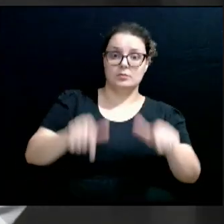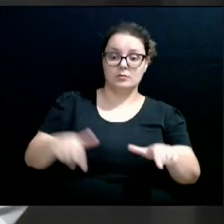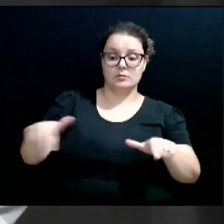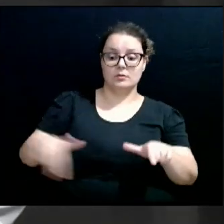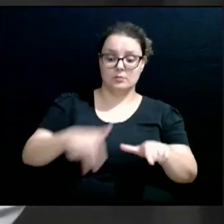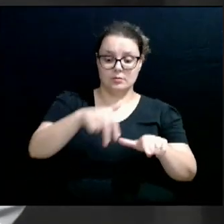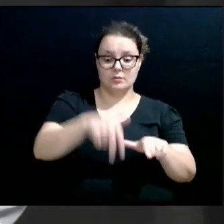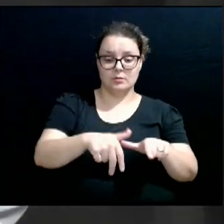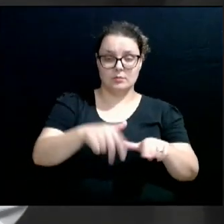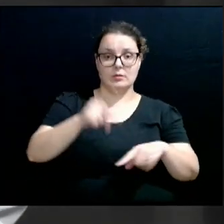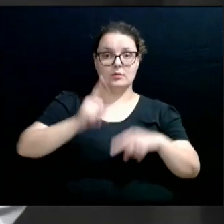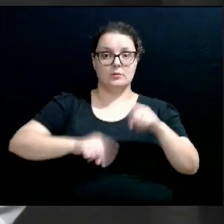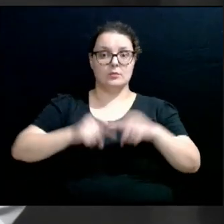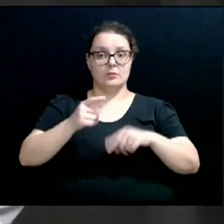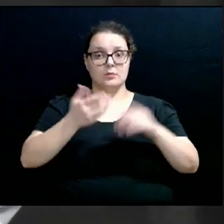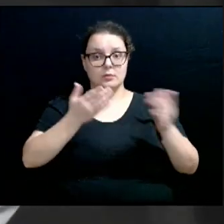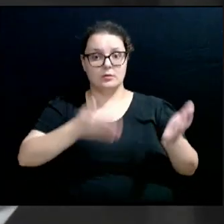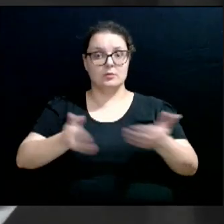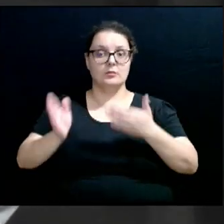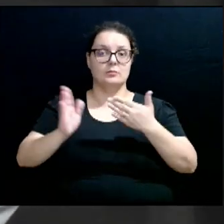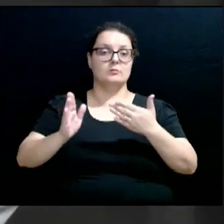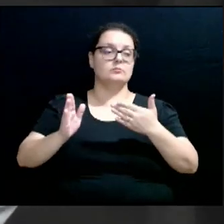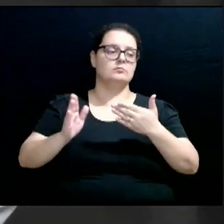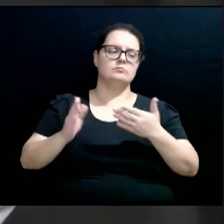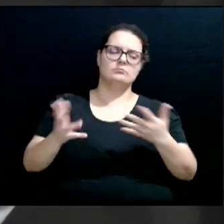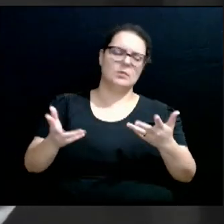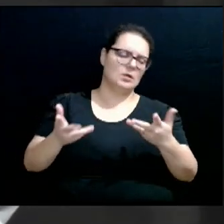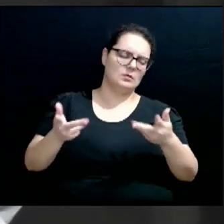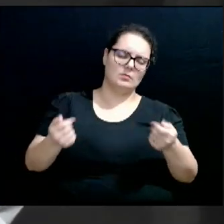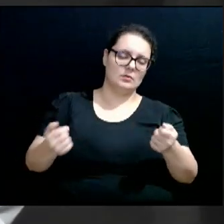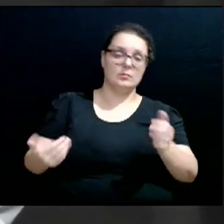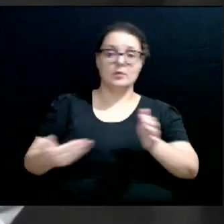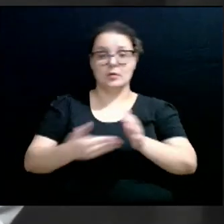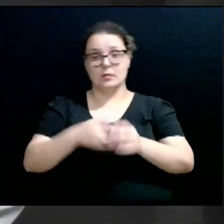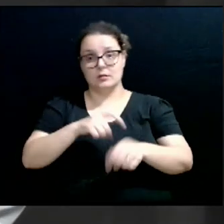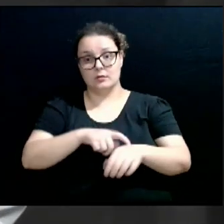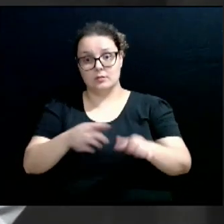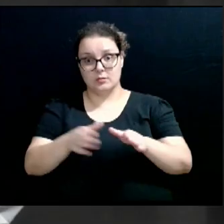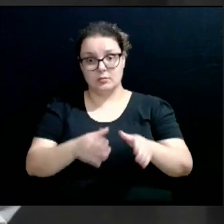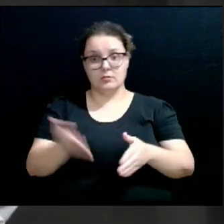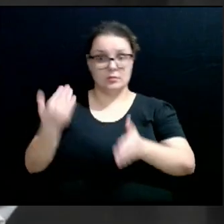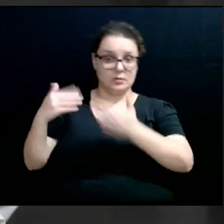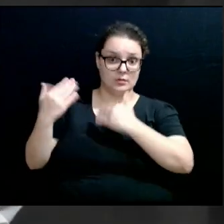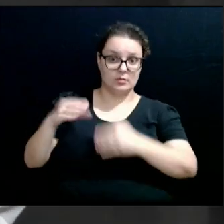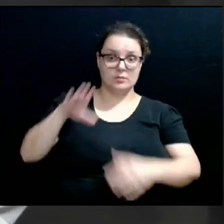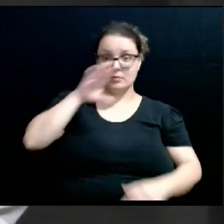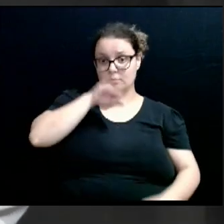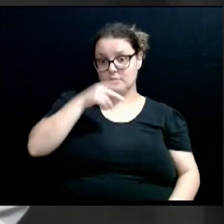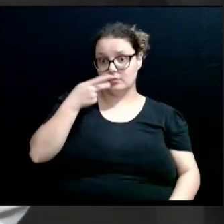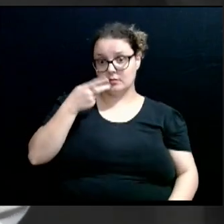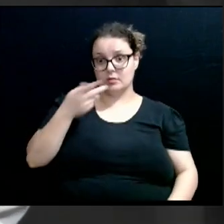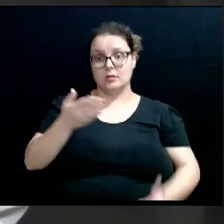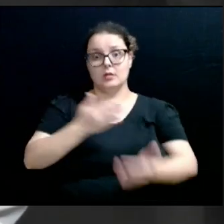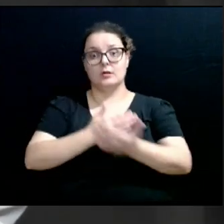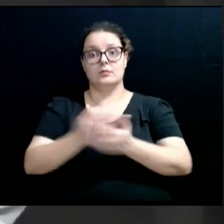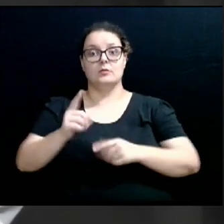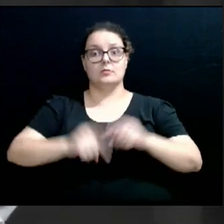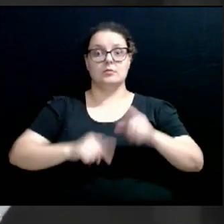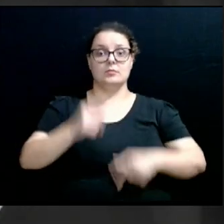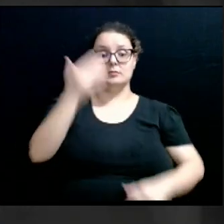materiais maravilhosos, né? Porque até então, o que era só oralidade passou a ter materialidade.